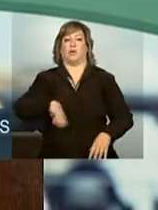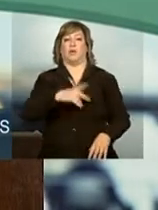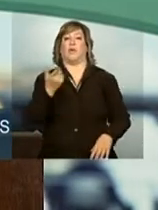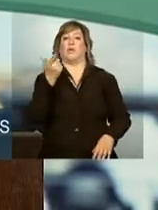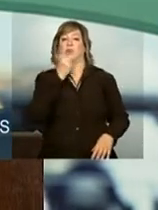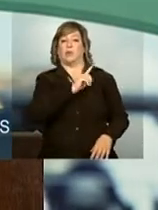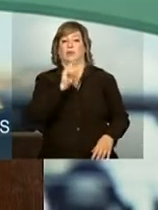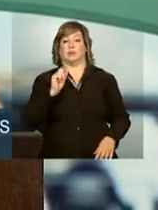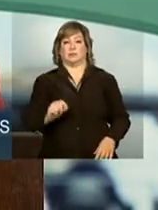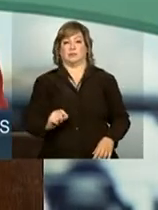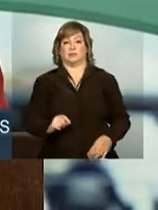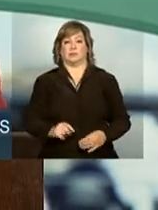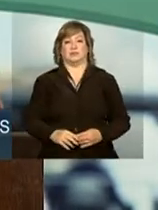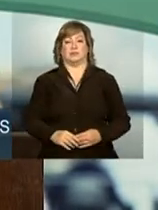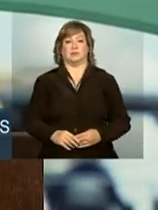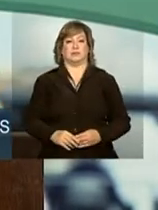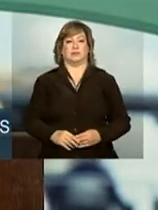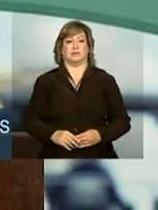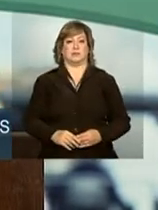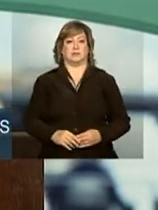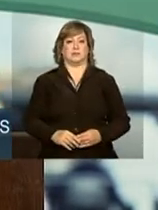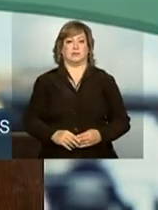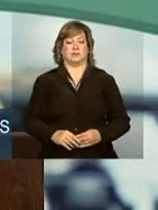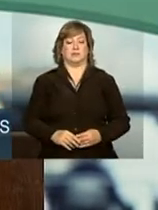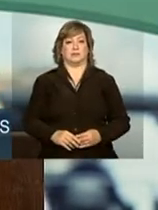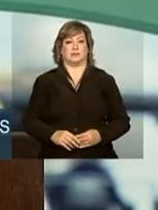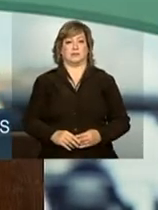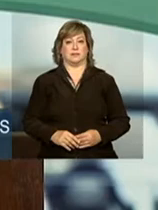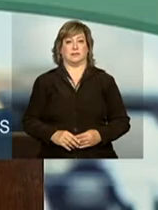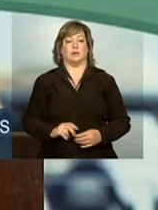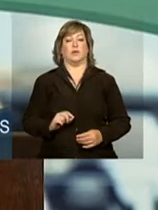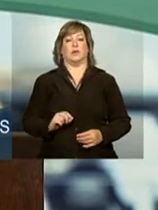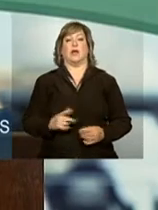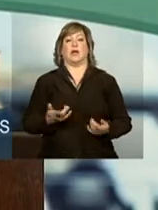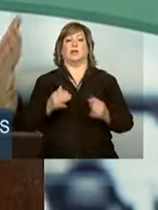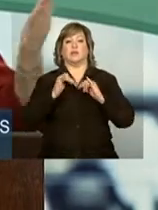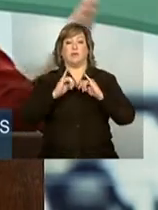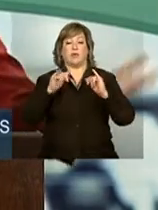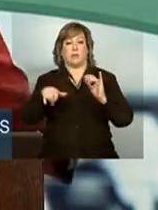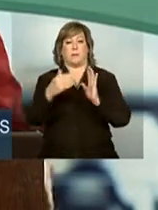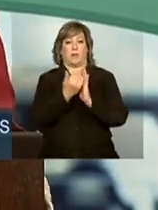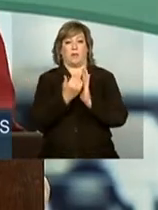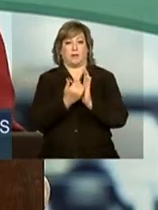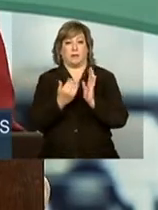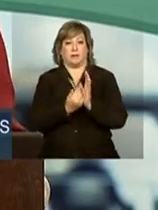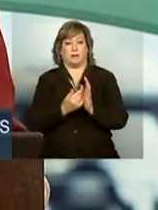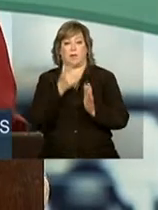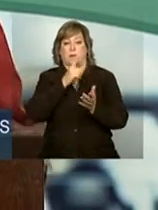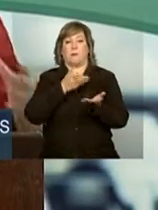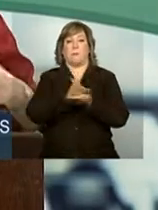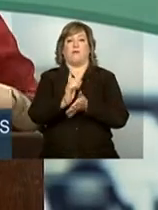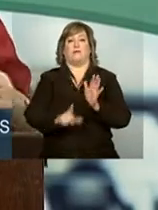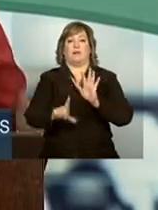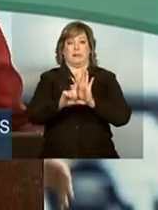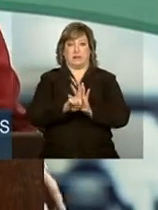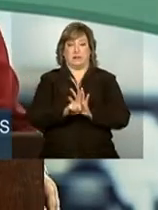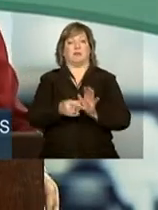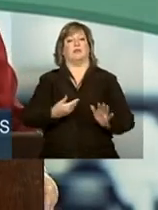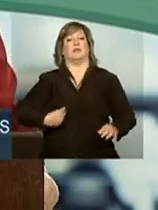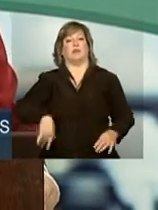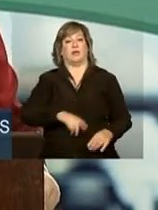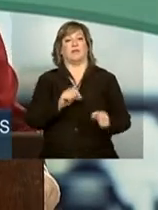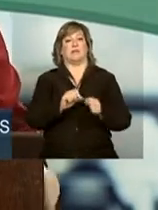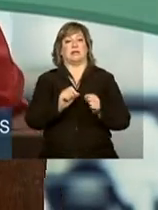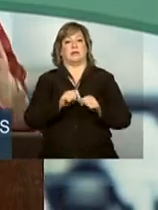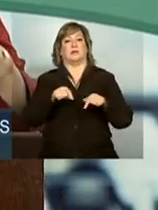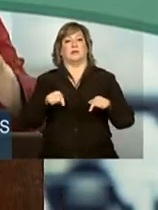conseguimos, entre a divulgação do programa e a aprovação da lei, nós fizemos isso